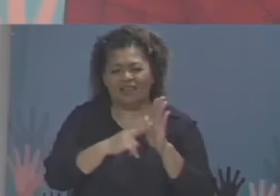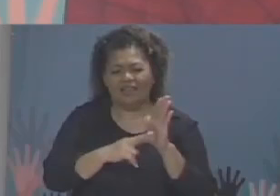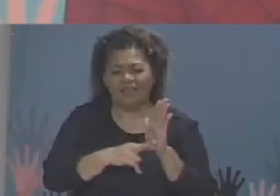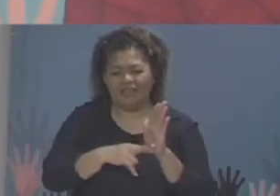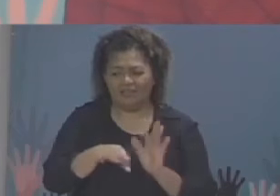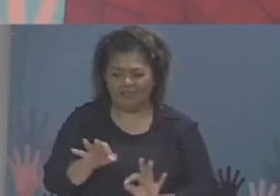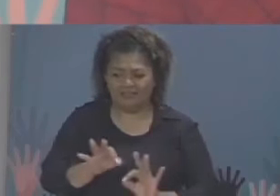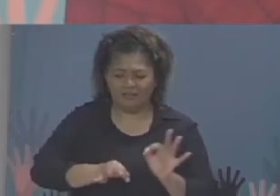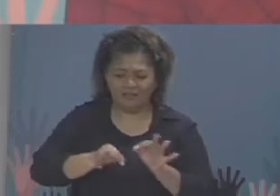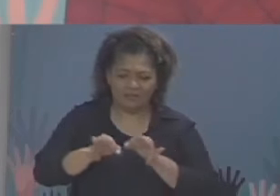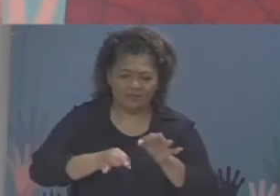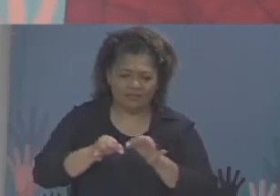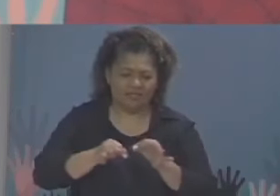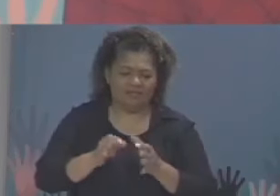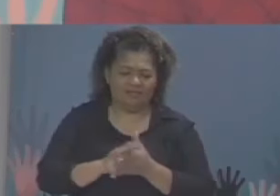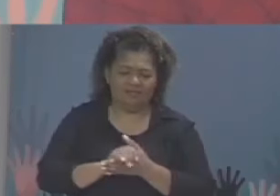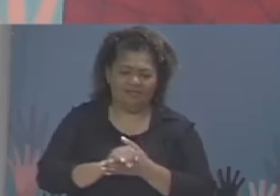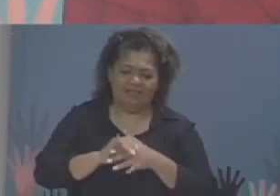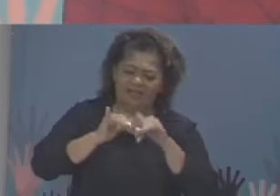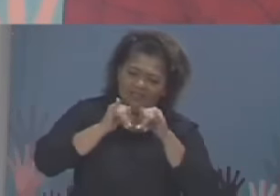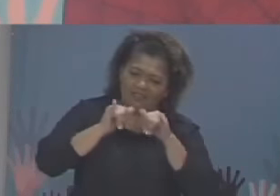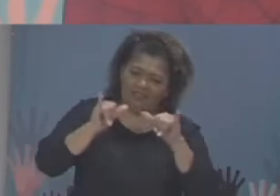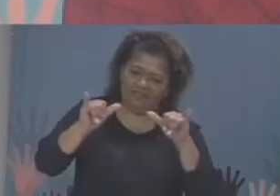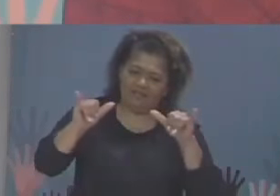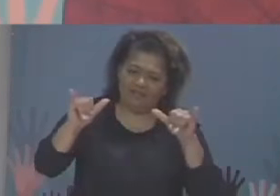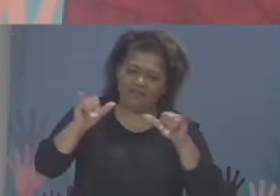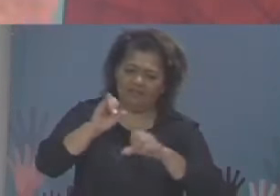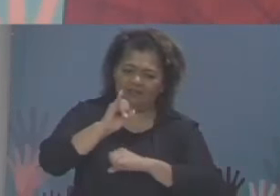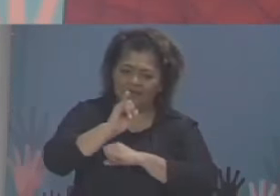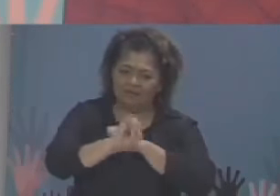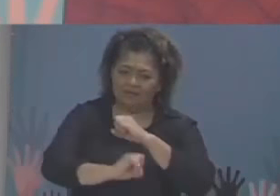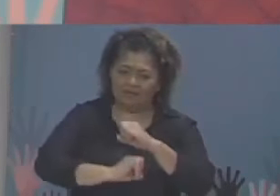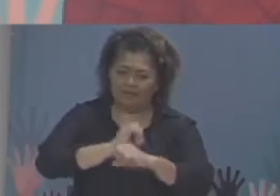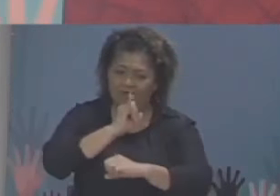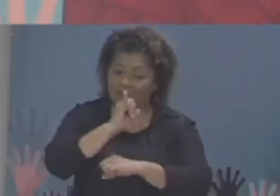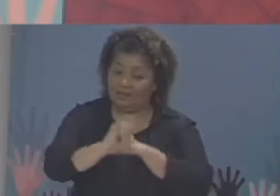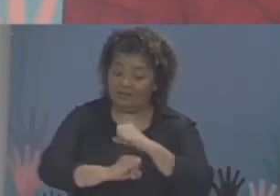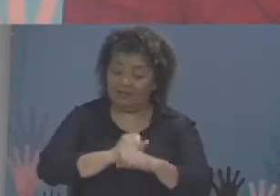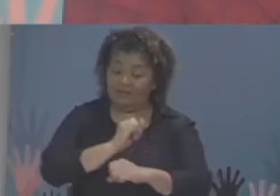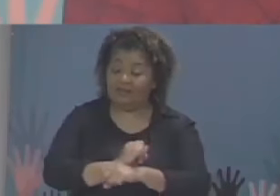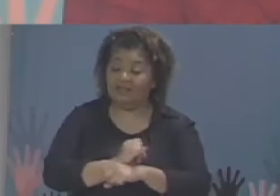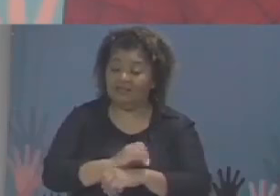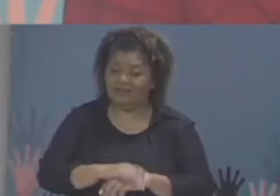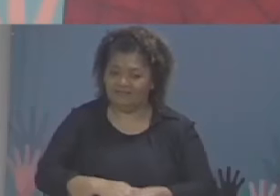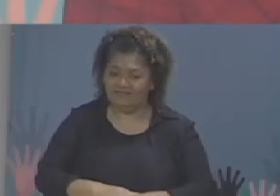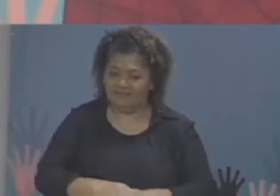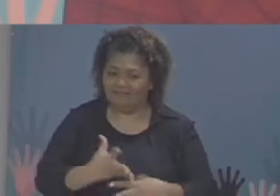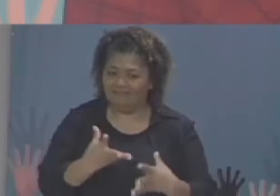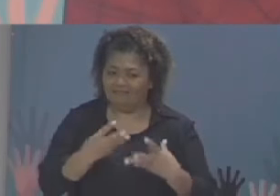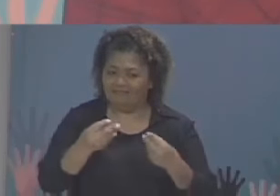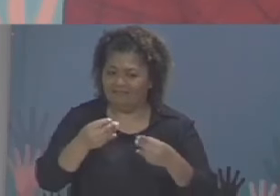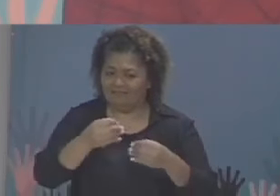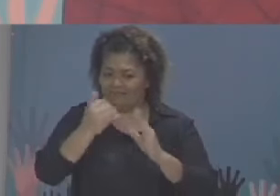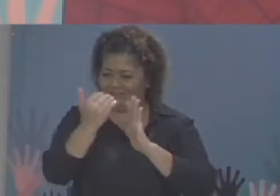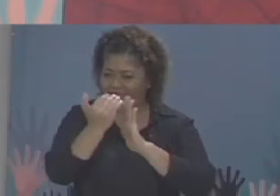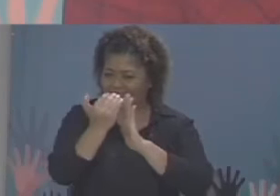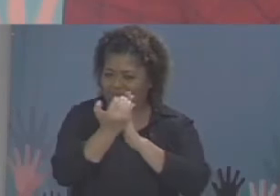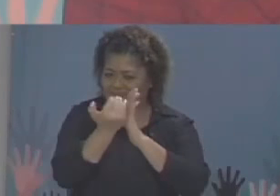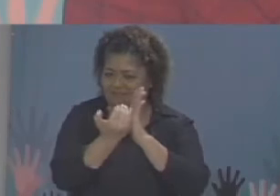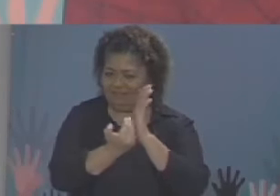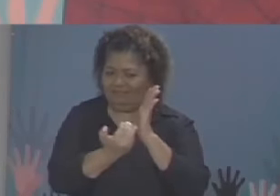projeto e que, inclusive, está divulgando ele no site, tanto a sua gestão, que você é